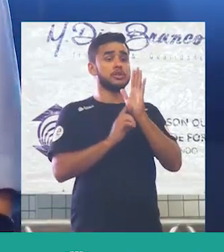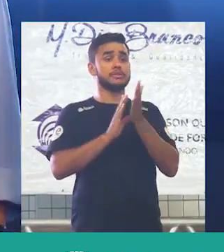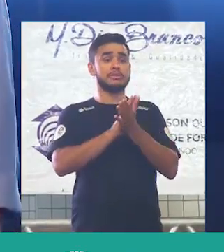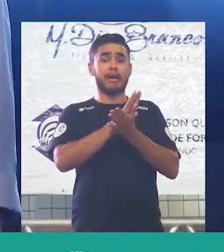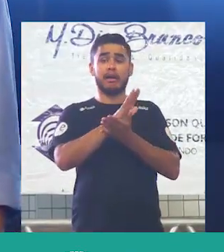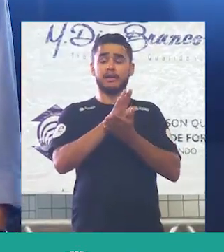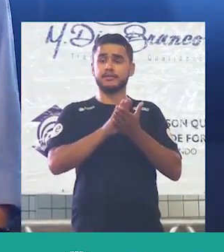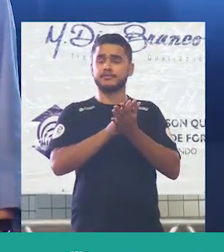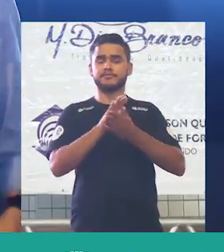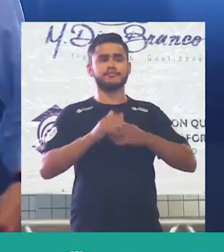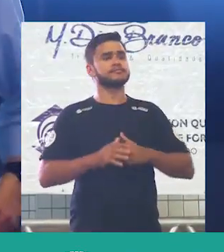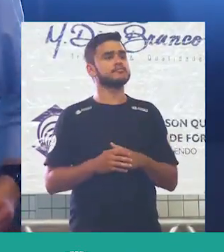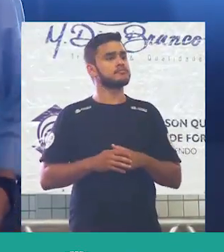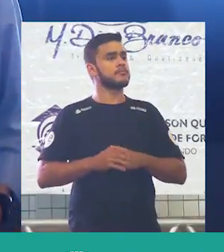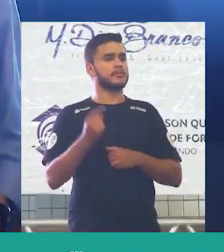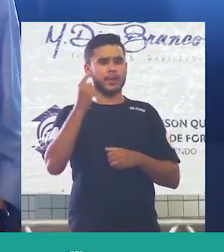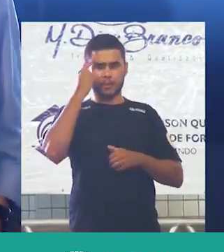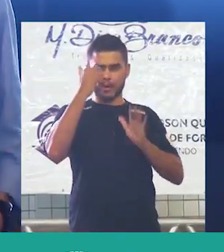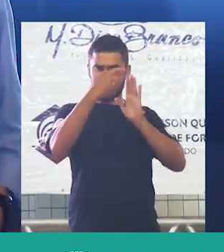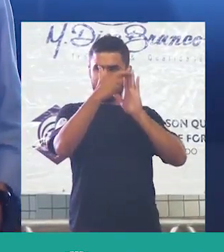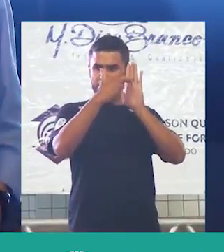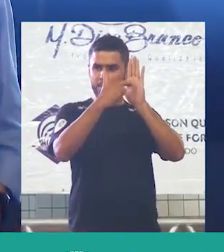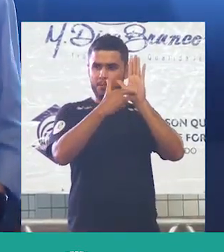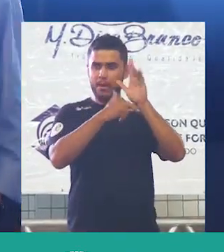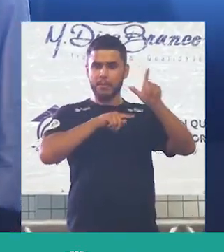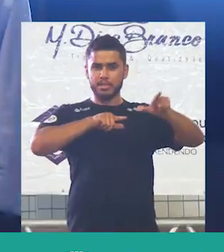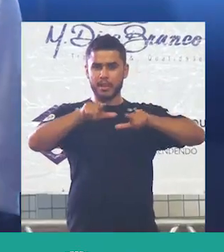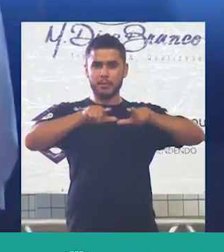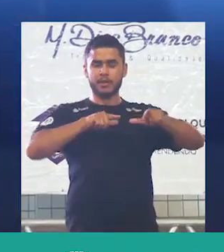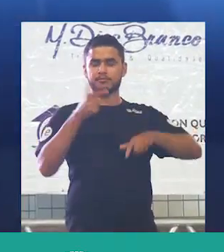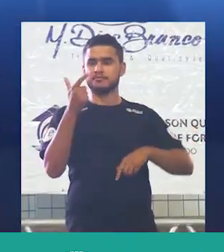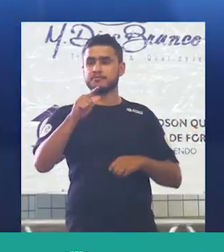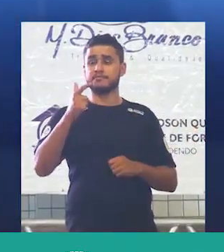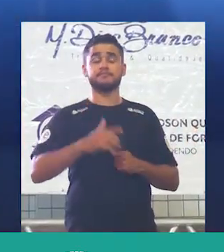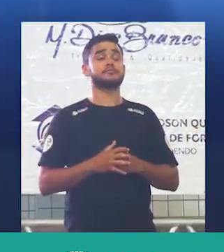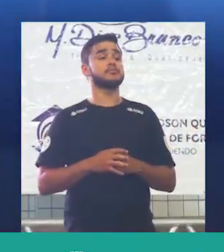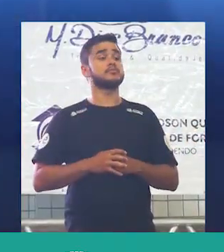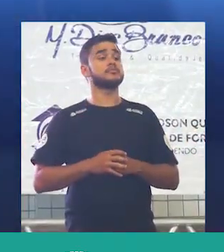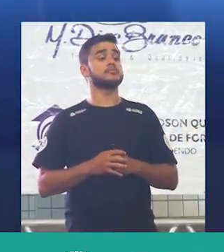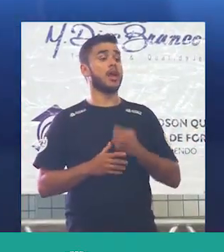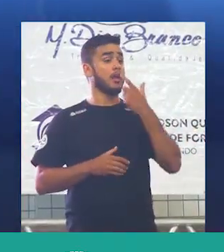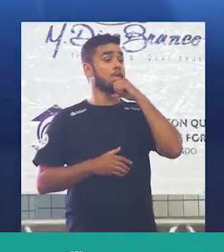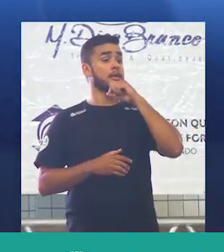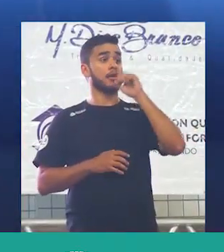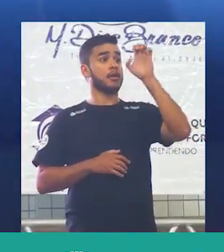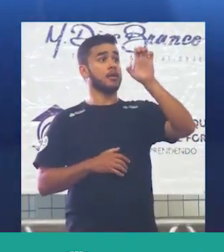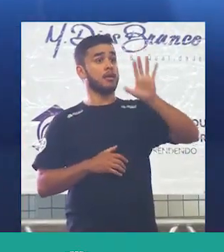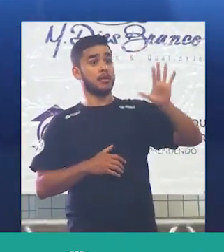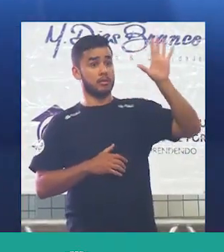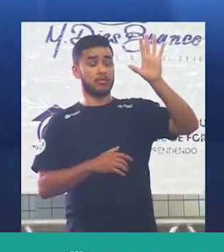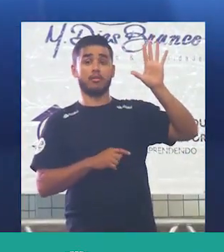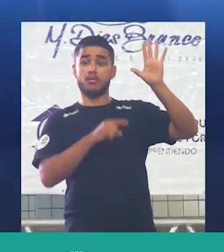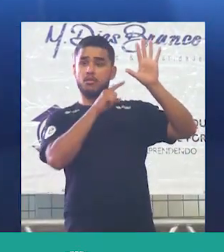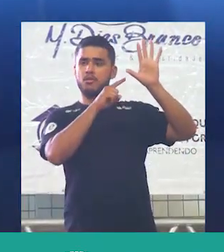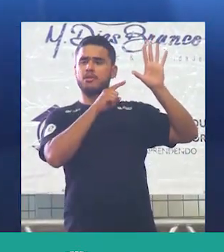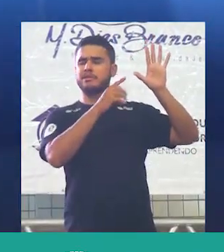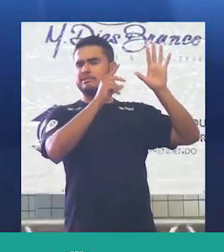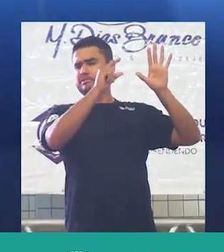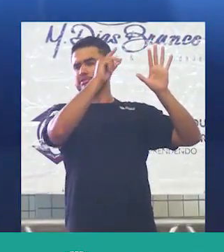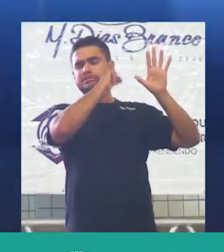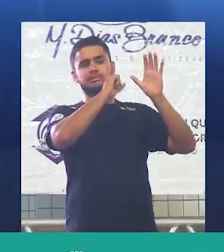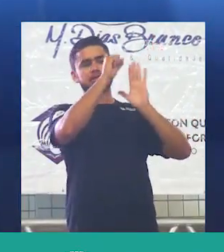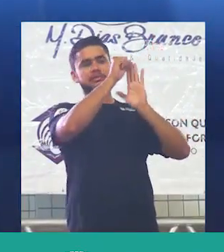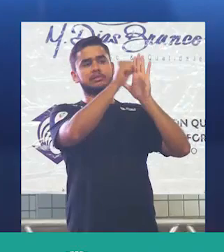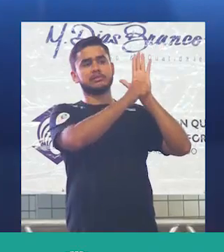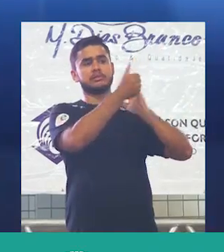então não existiam direitos trabalhistas. E aí esse imigrante, ele veio da Europa. Lá na Europa, desde o